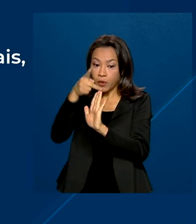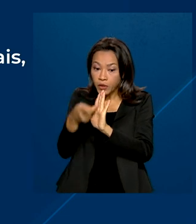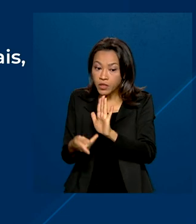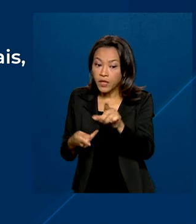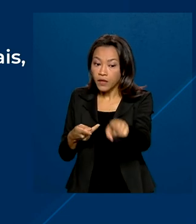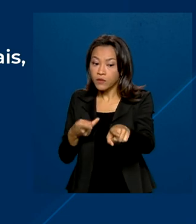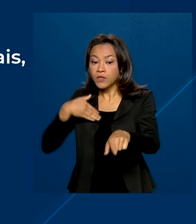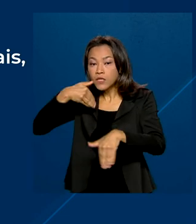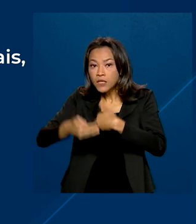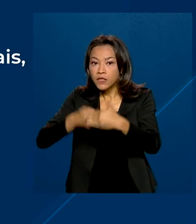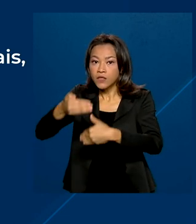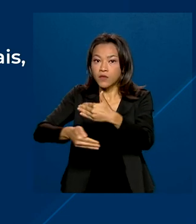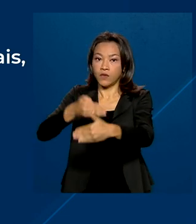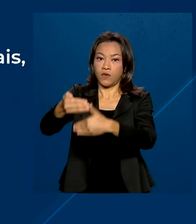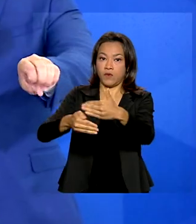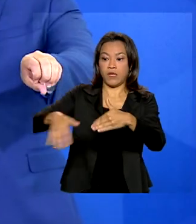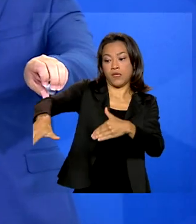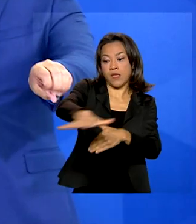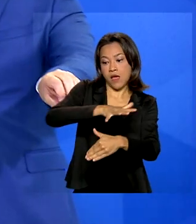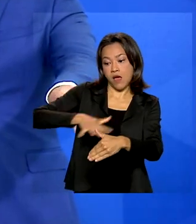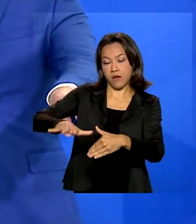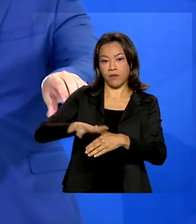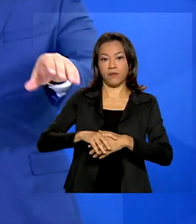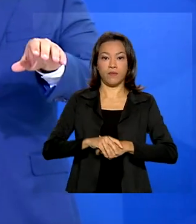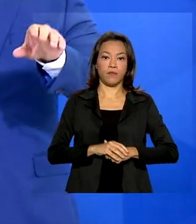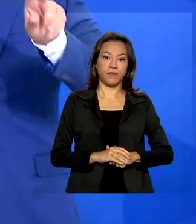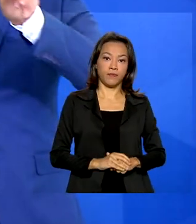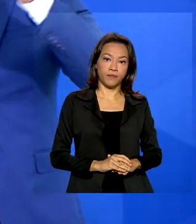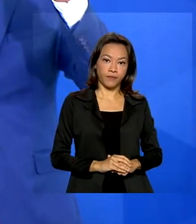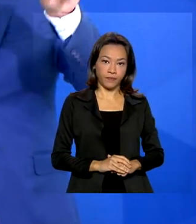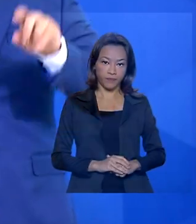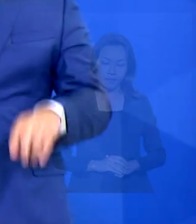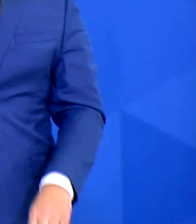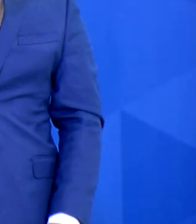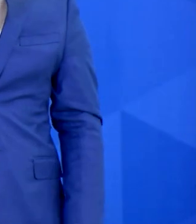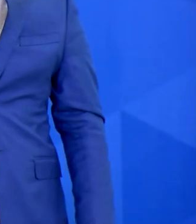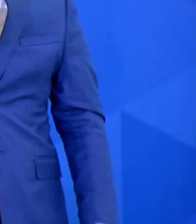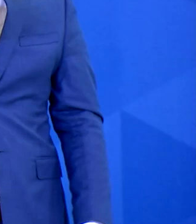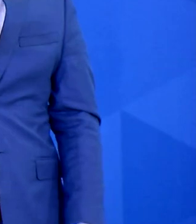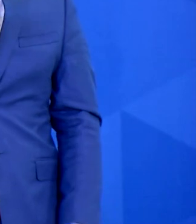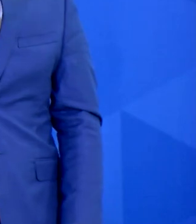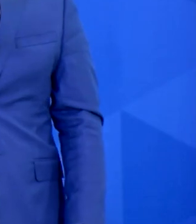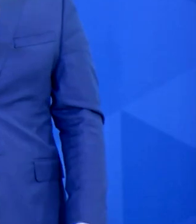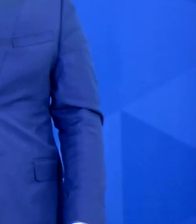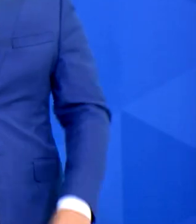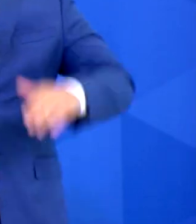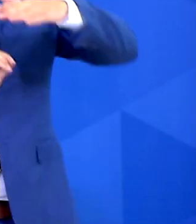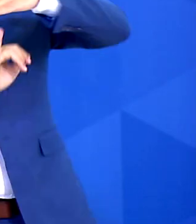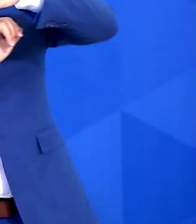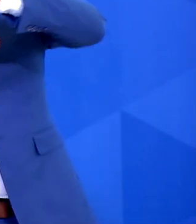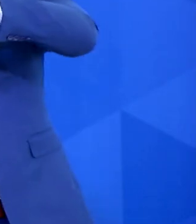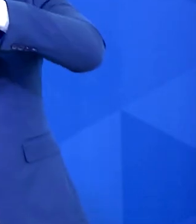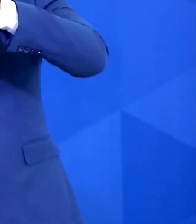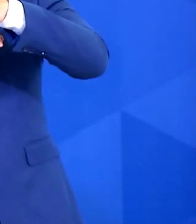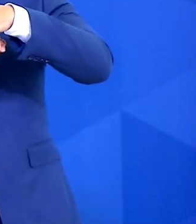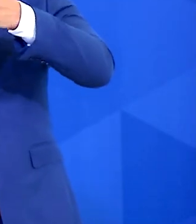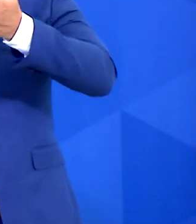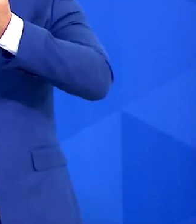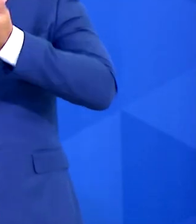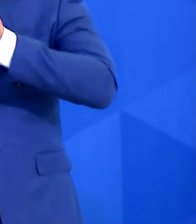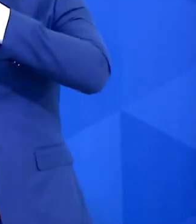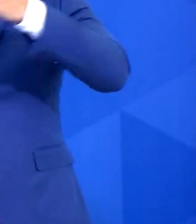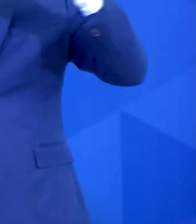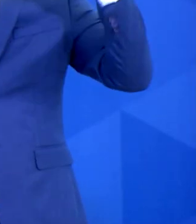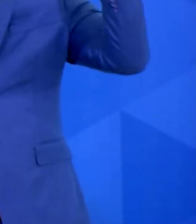desenvolvimento da economia regional. Estamos falando de 137 instituições de ensino superior,